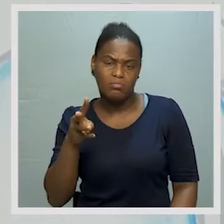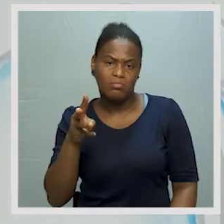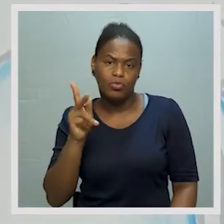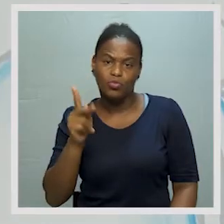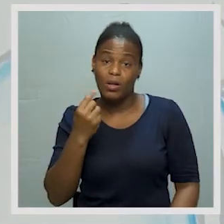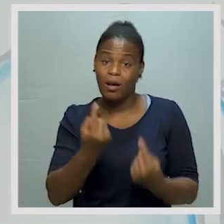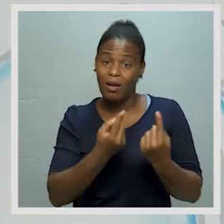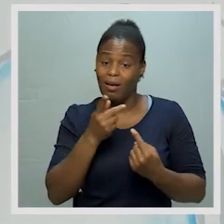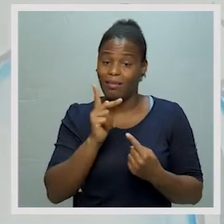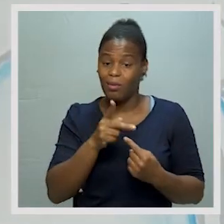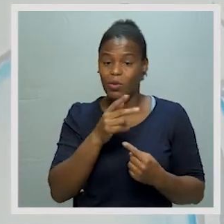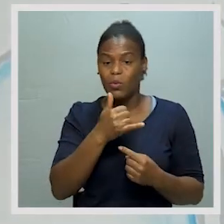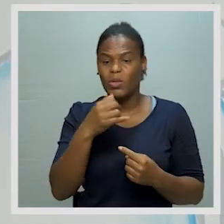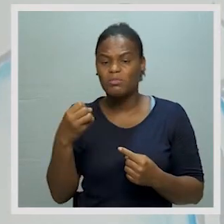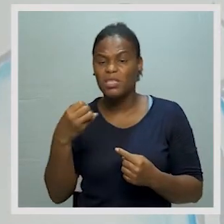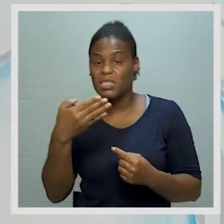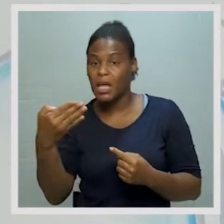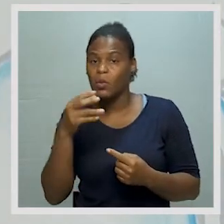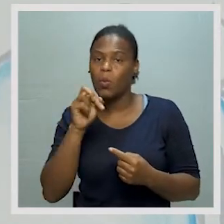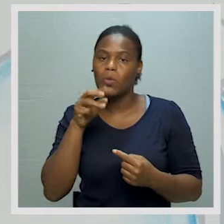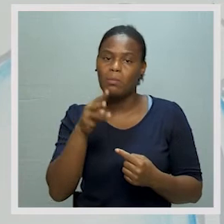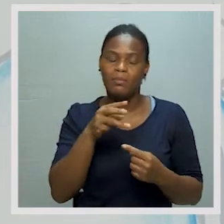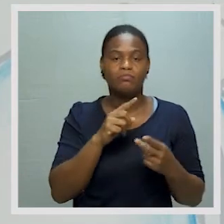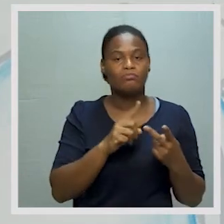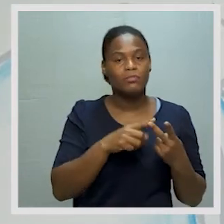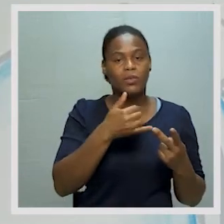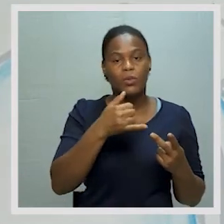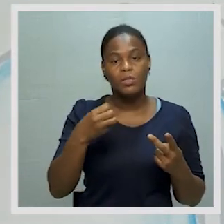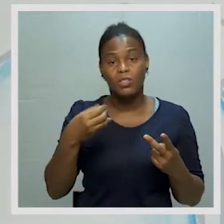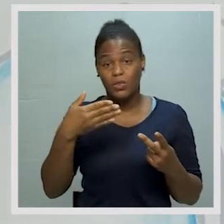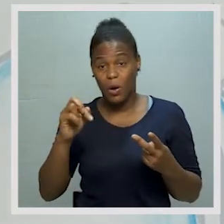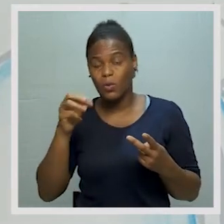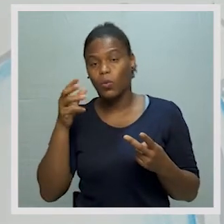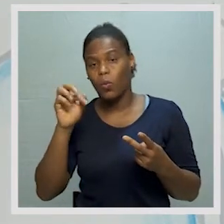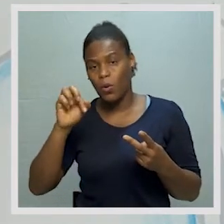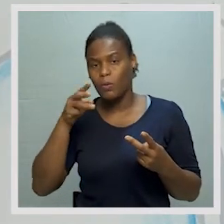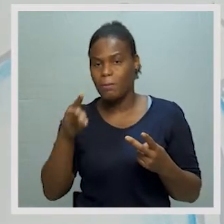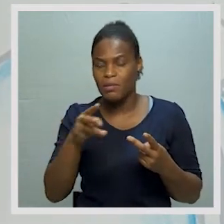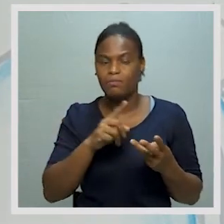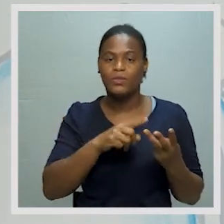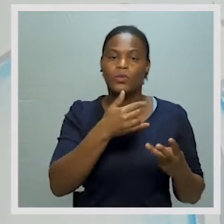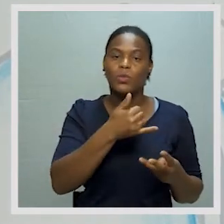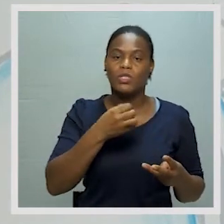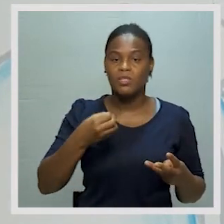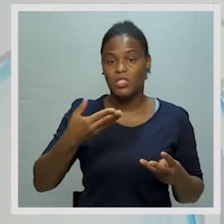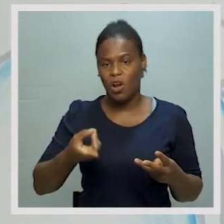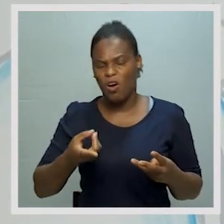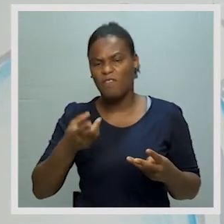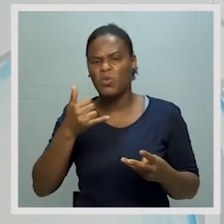Em 2017, dá 8.000. Em 2018, também dá 8.000. E em 2019,